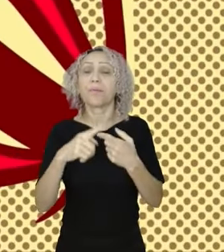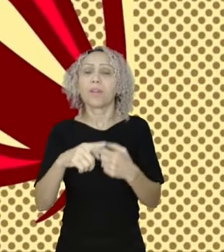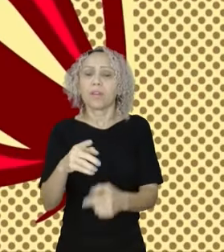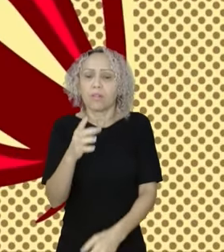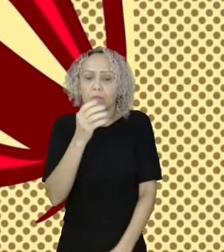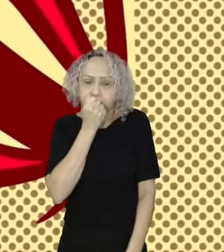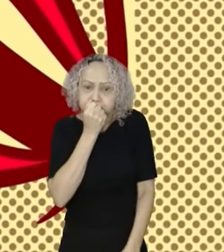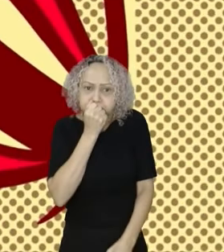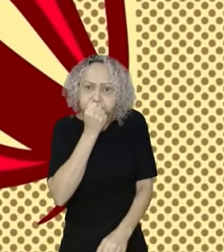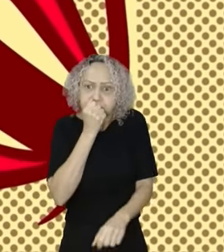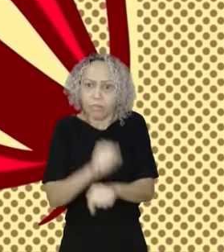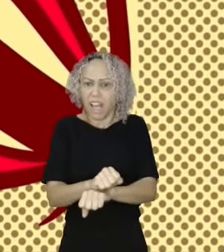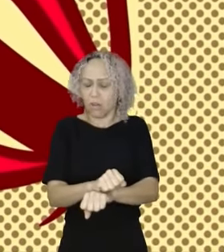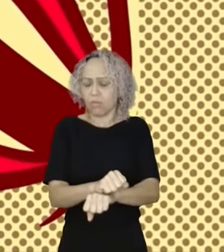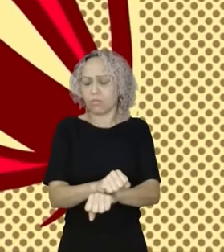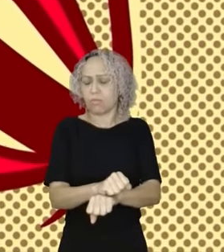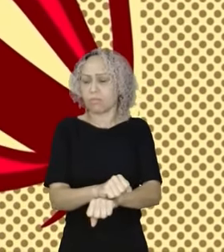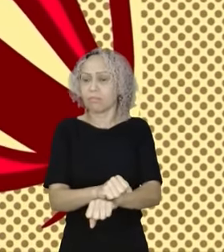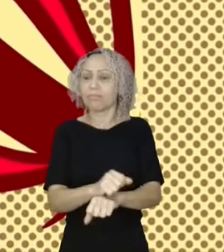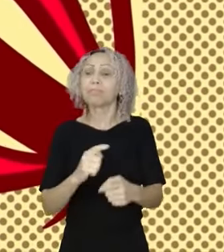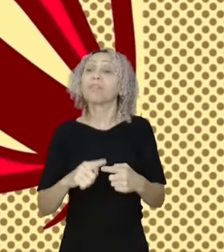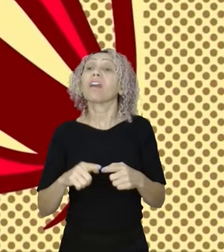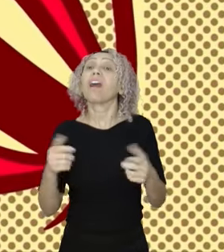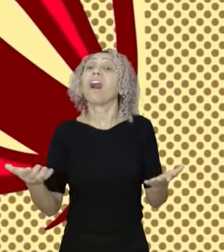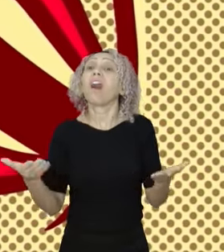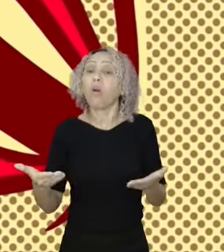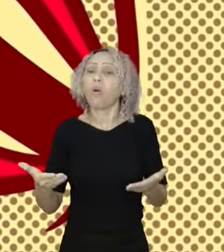agora eu vou falar